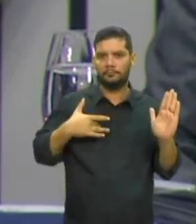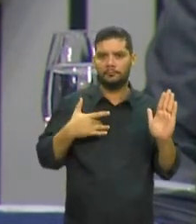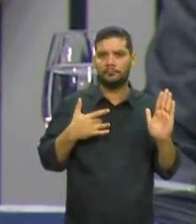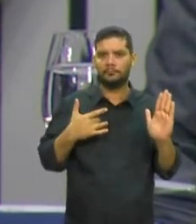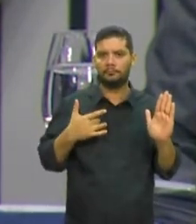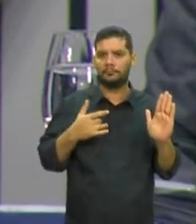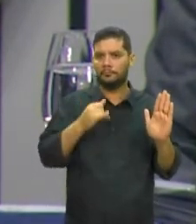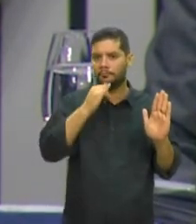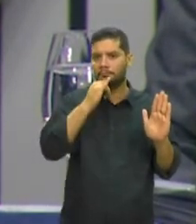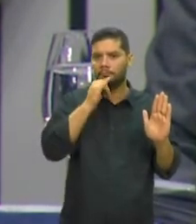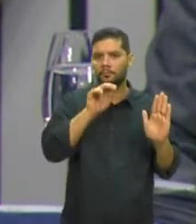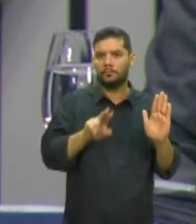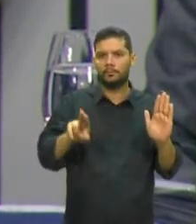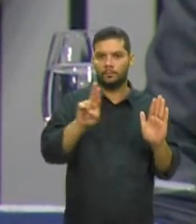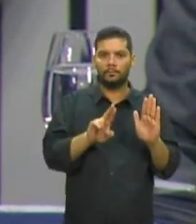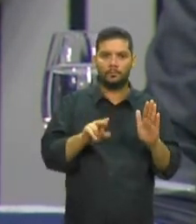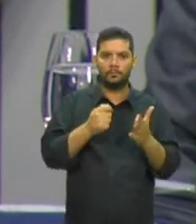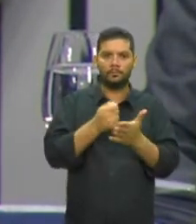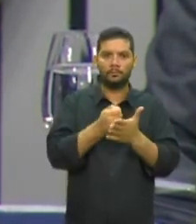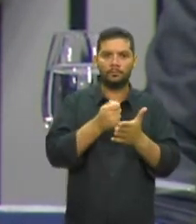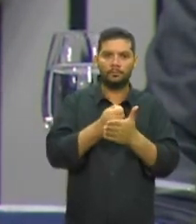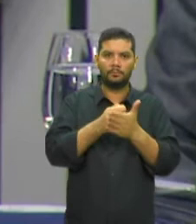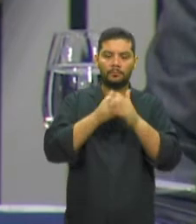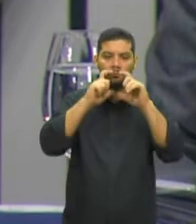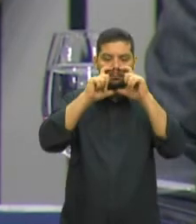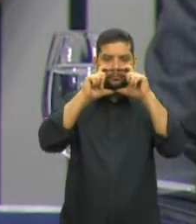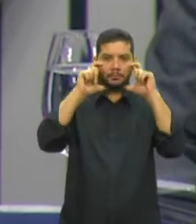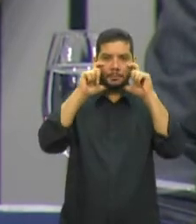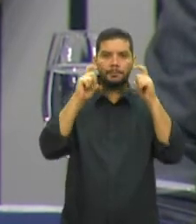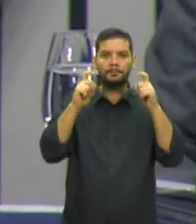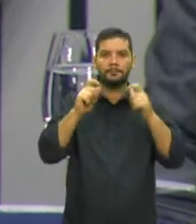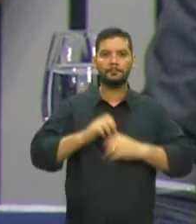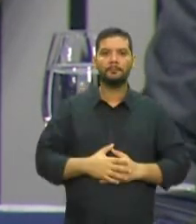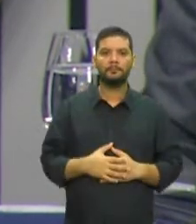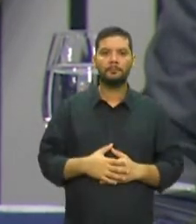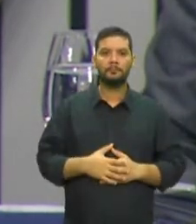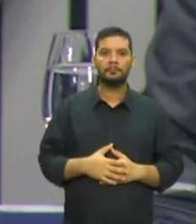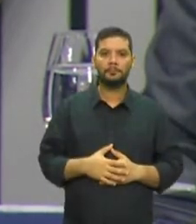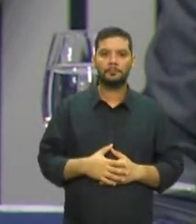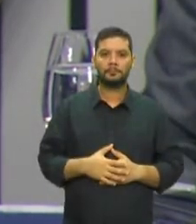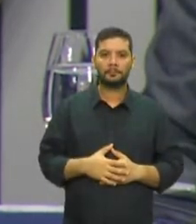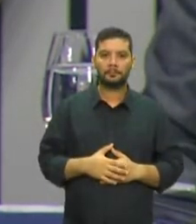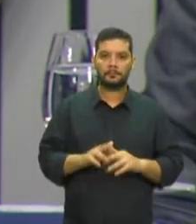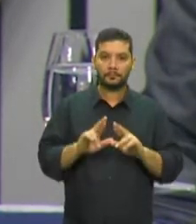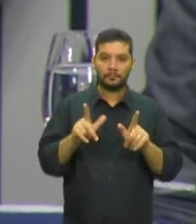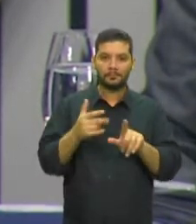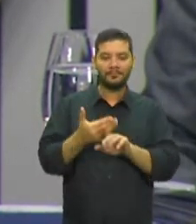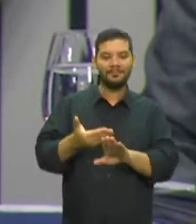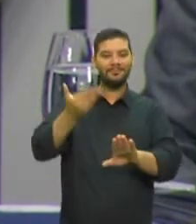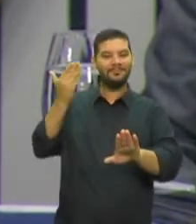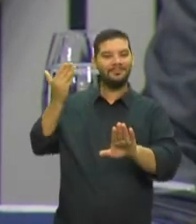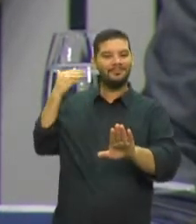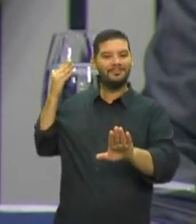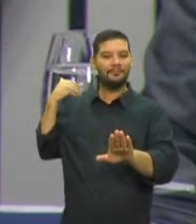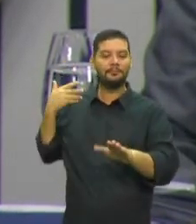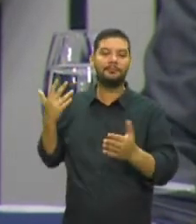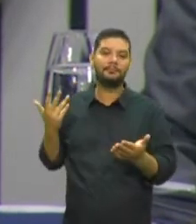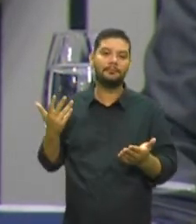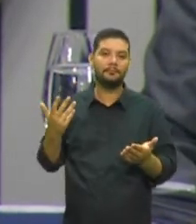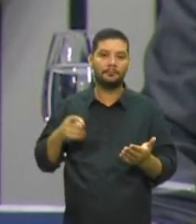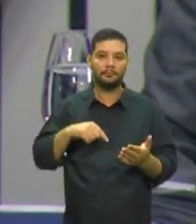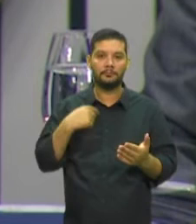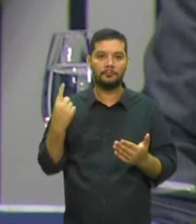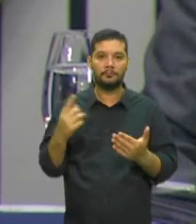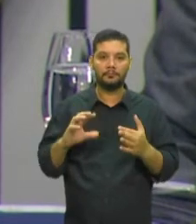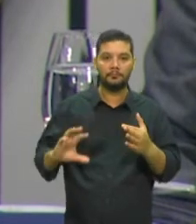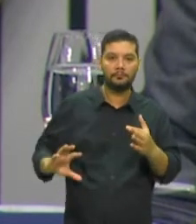do uso obrigatório de máscara. Diferentemente das edições anteriores, vamos agregar